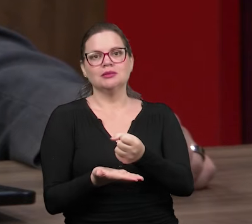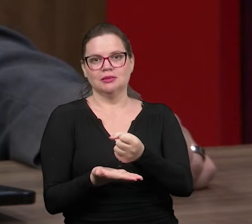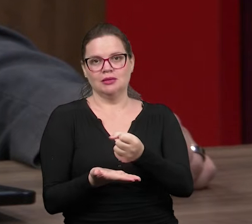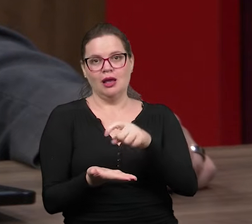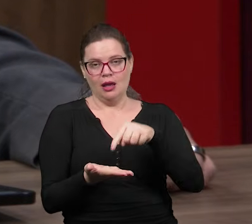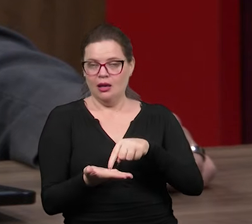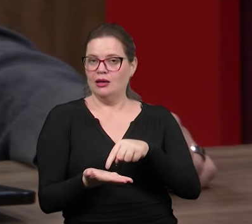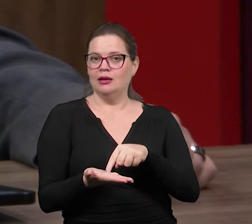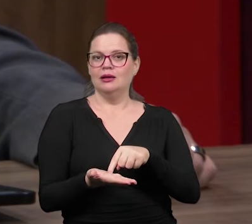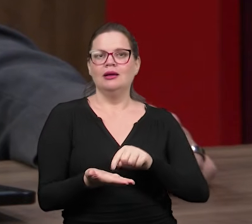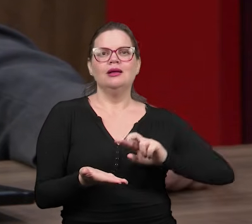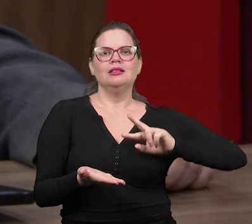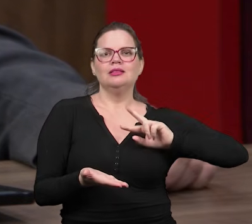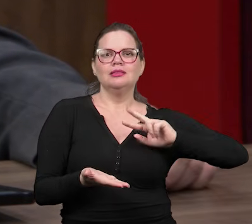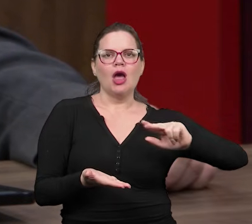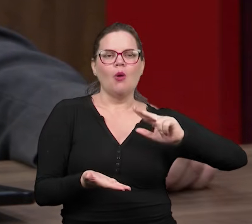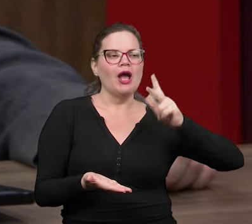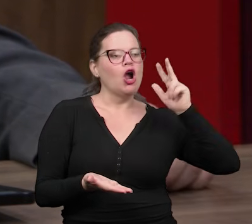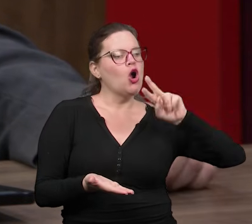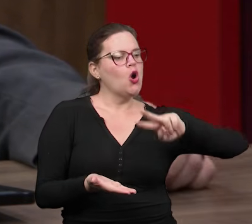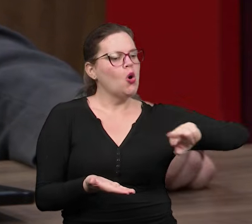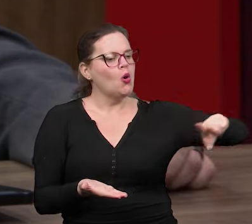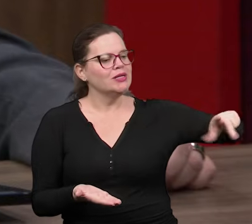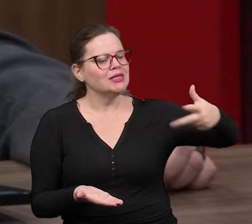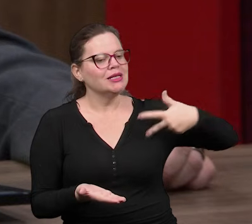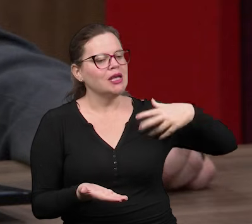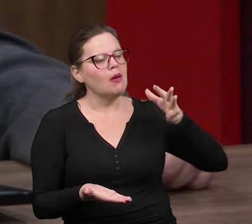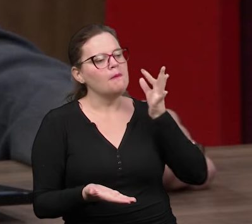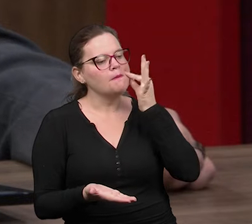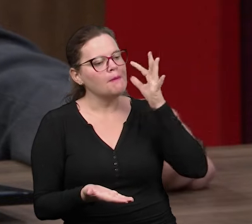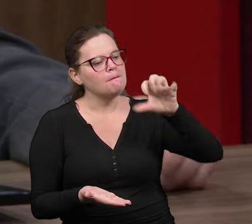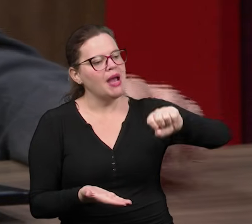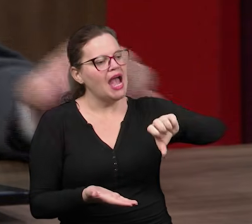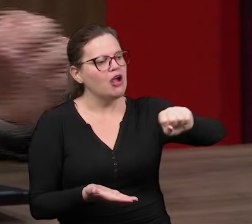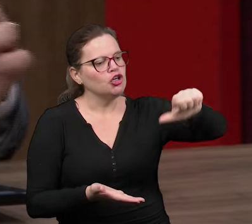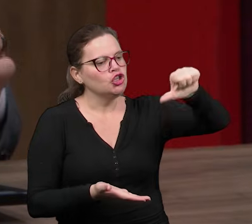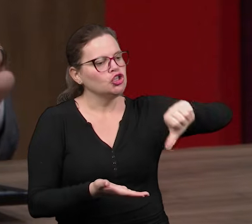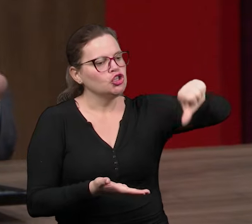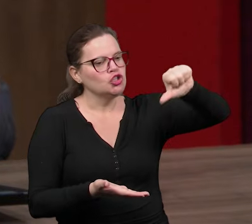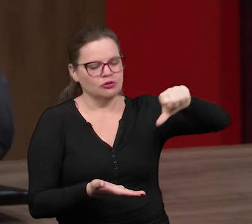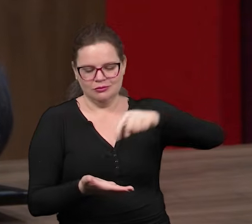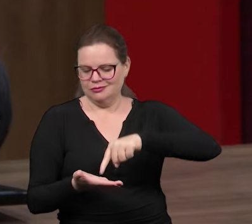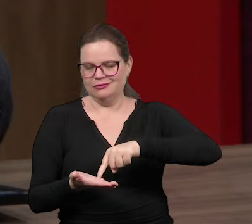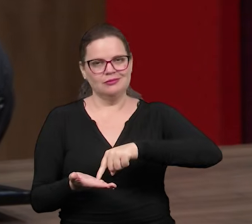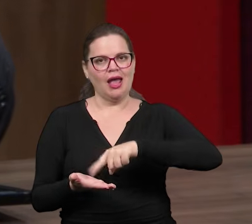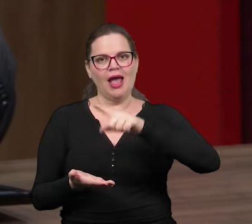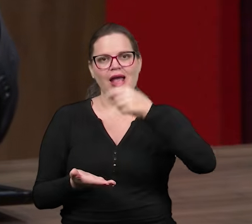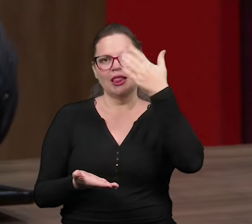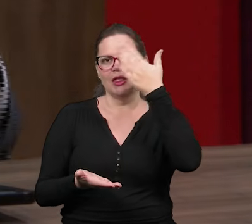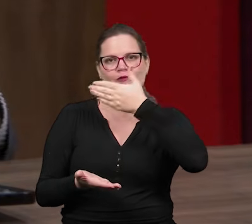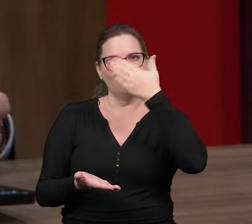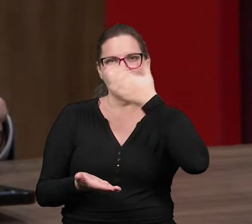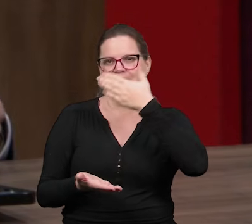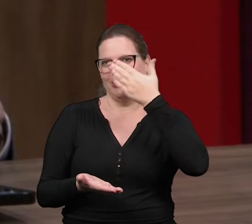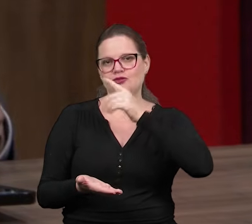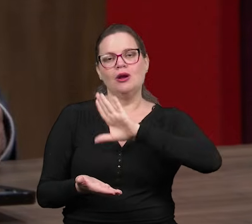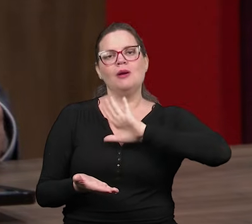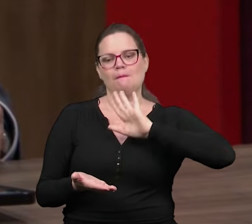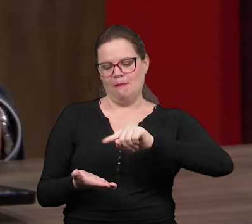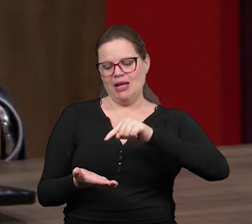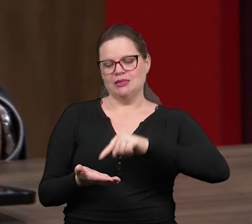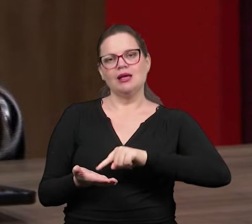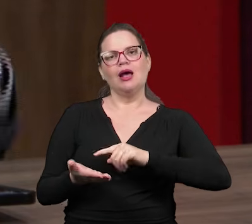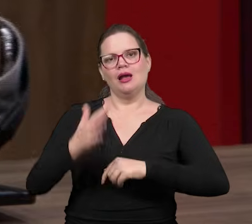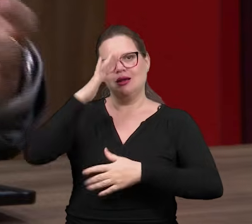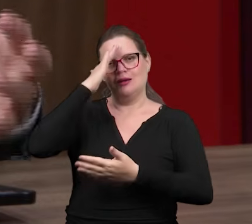está maleável, que sofre alterações, ela está firmada numa coisa que está fundamentada.